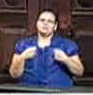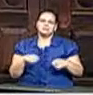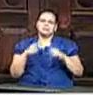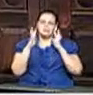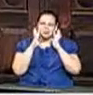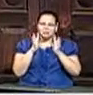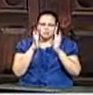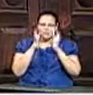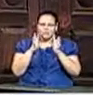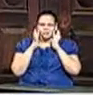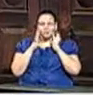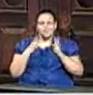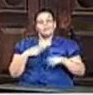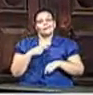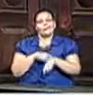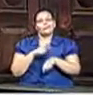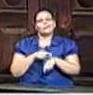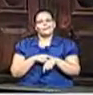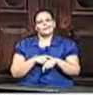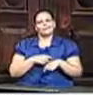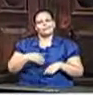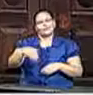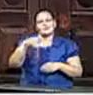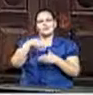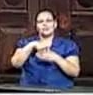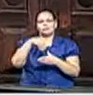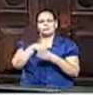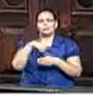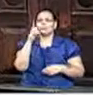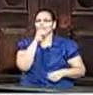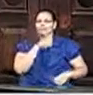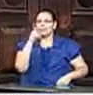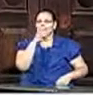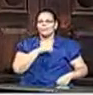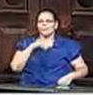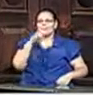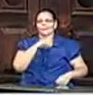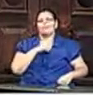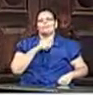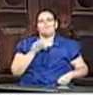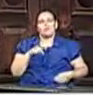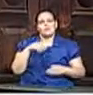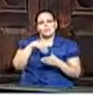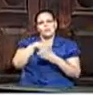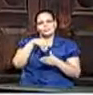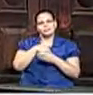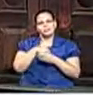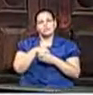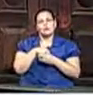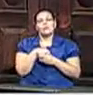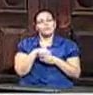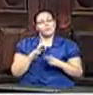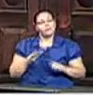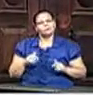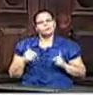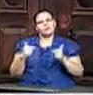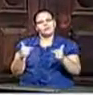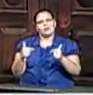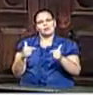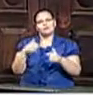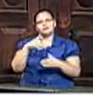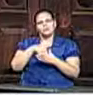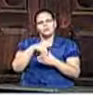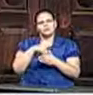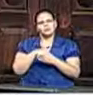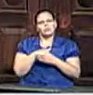atento, o momento é eleitoral, domingo, as eleições municipais, mas superadas as eleições